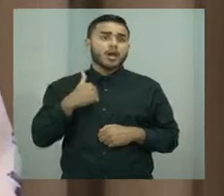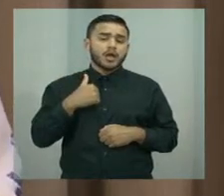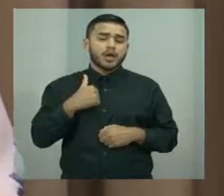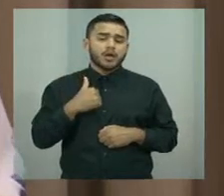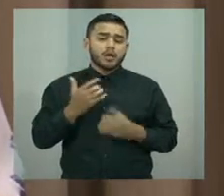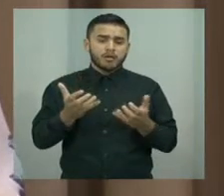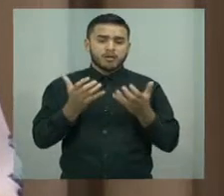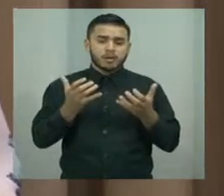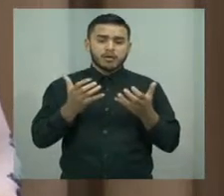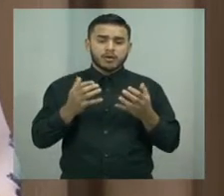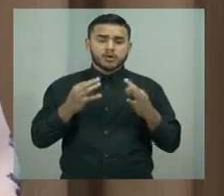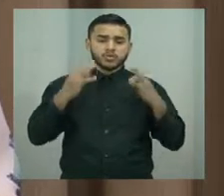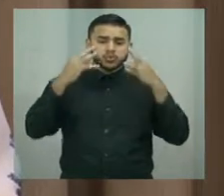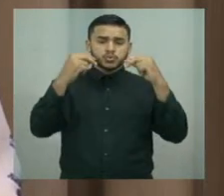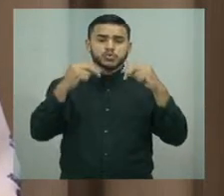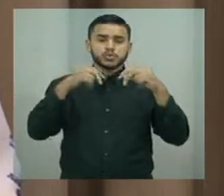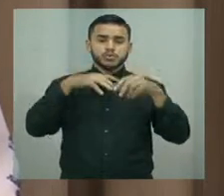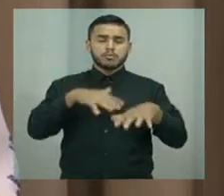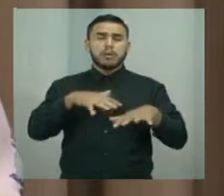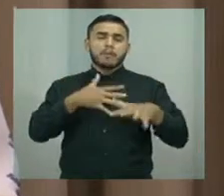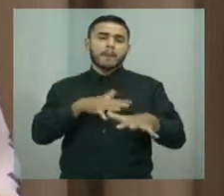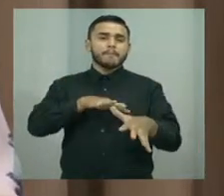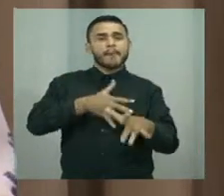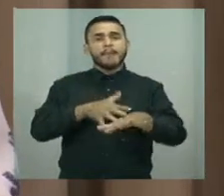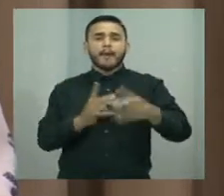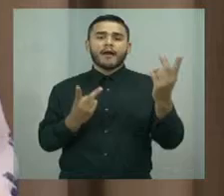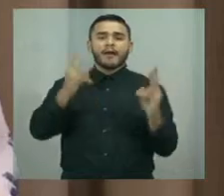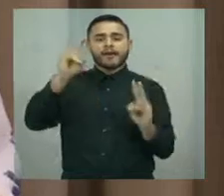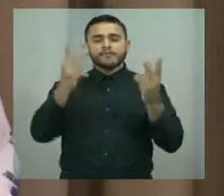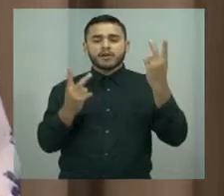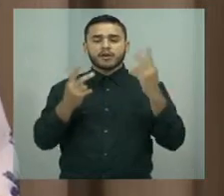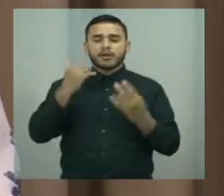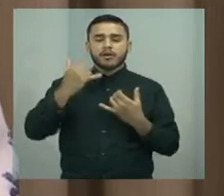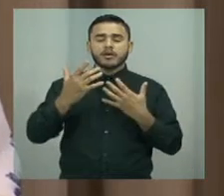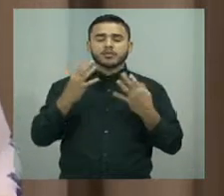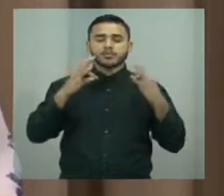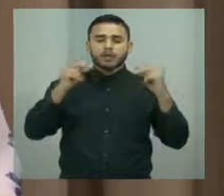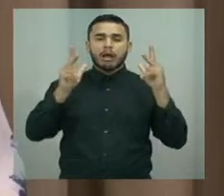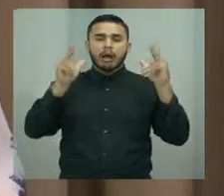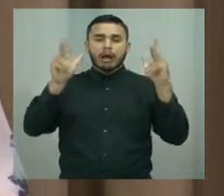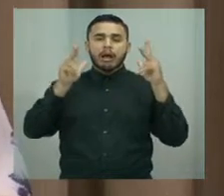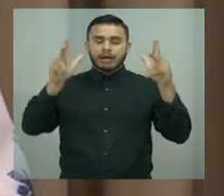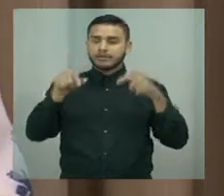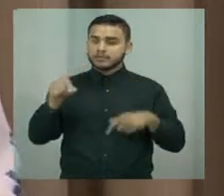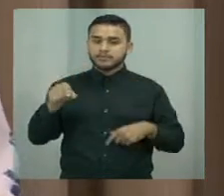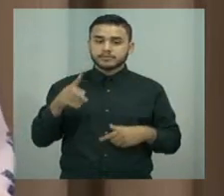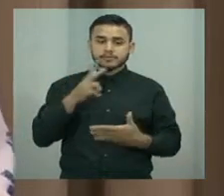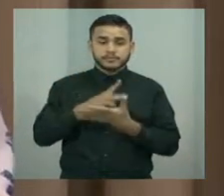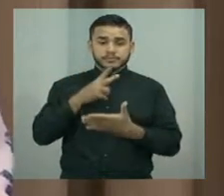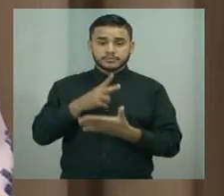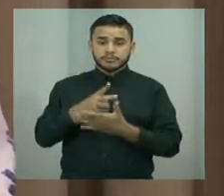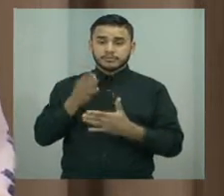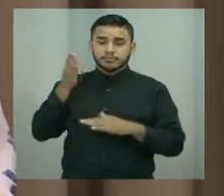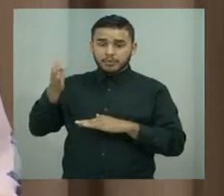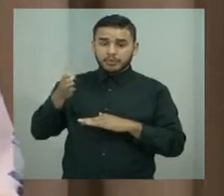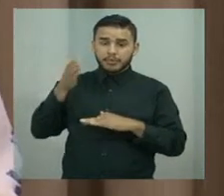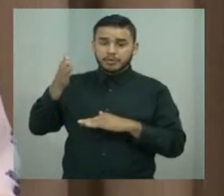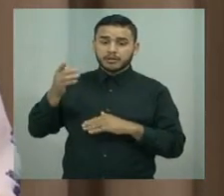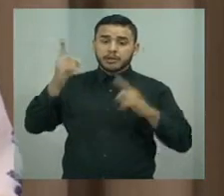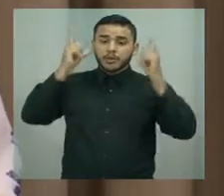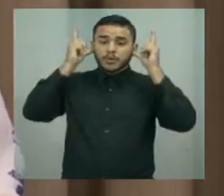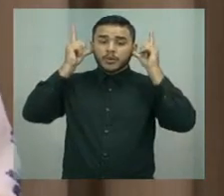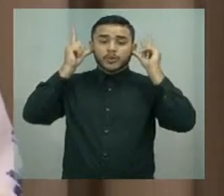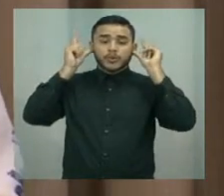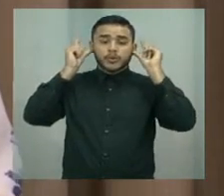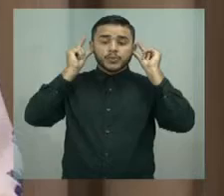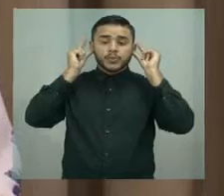frequentava todas as micaretas que você possa imaginar. E ela vive lá, no consultório. E tem perda auditiva. É uma pessoa que ela está